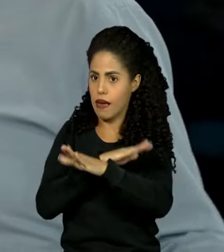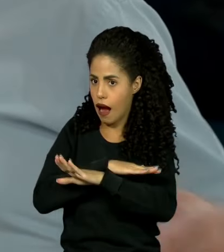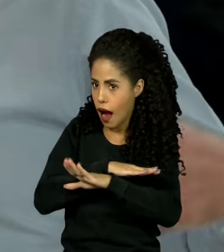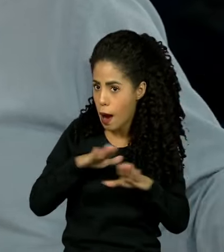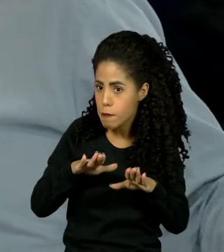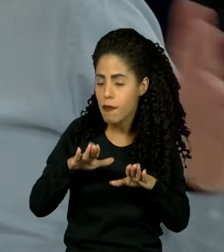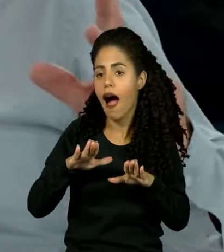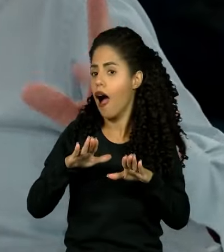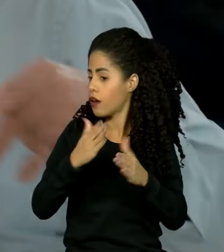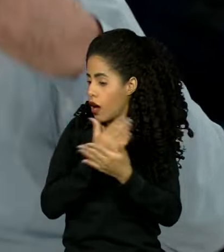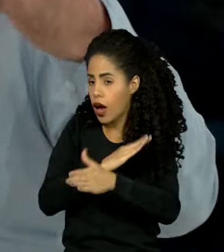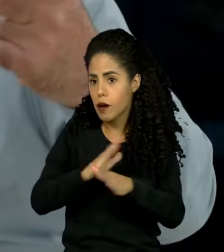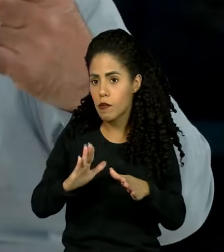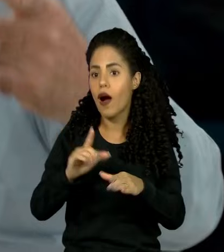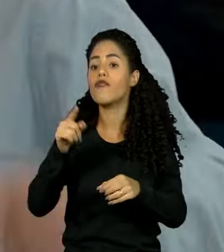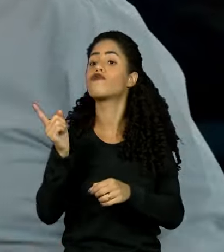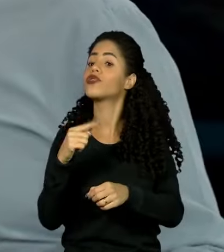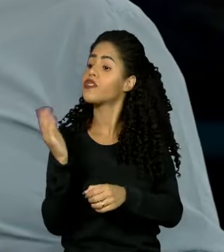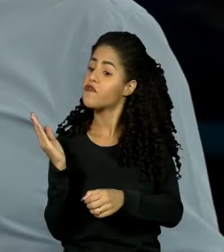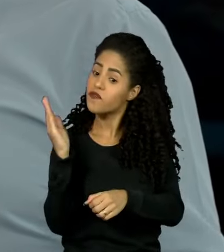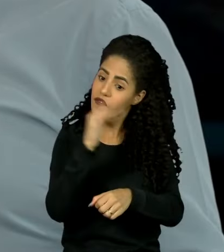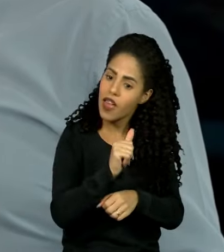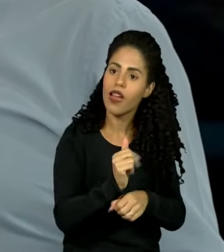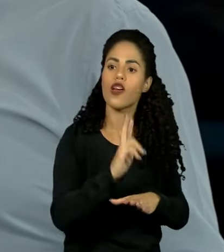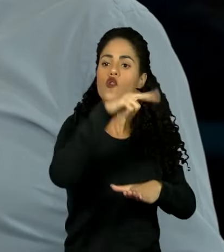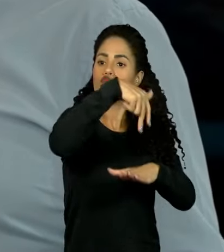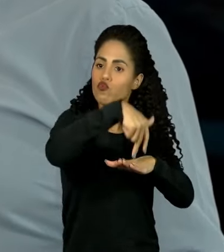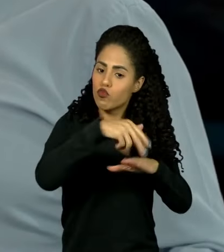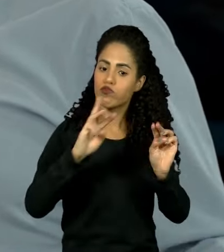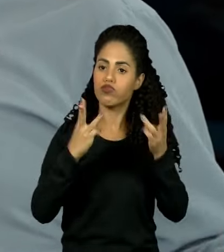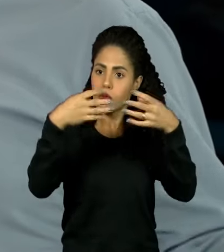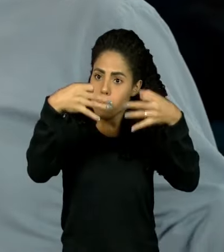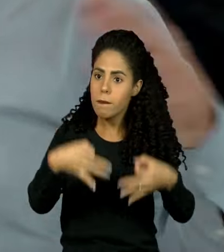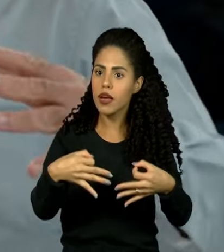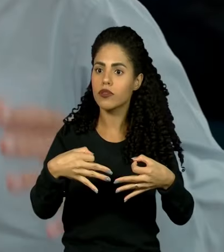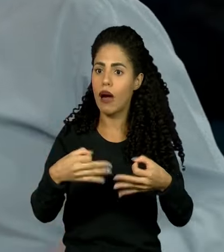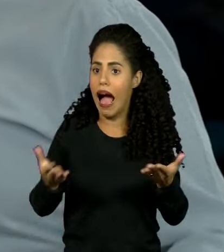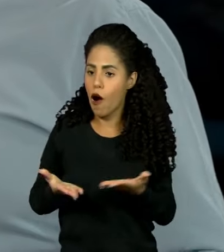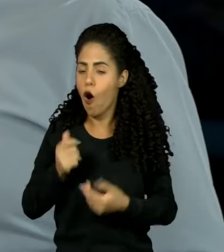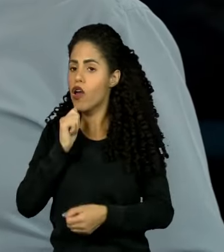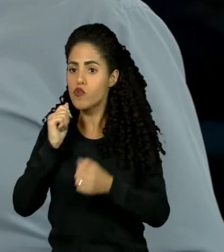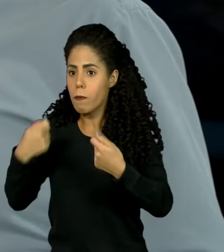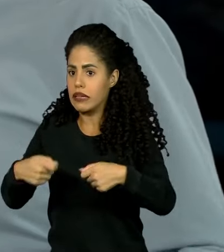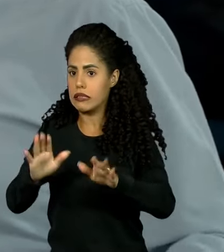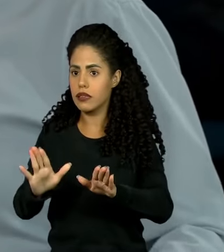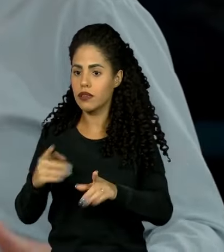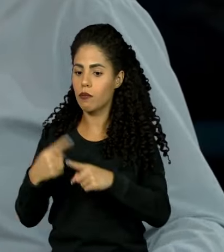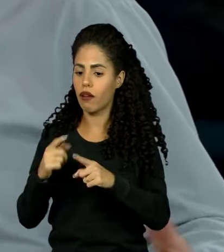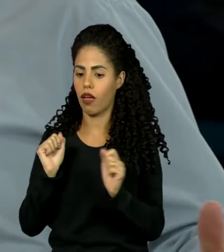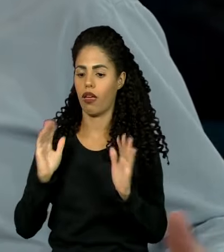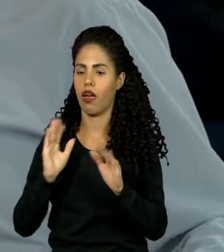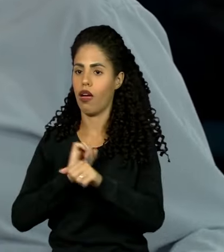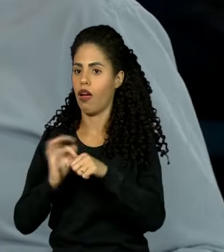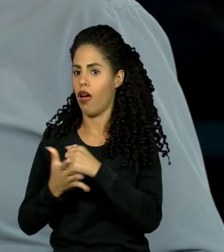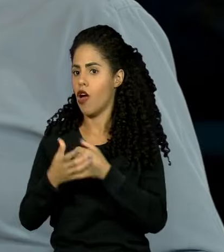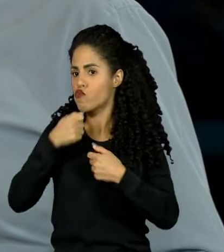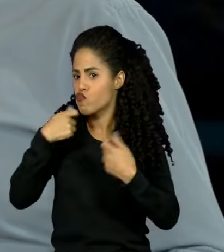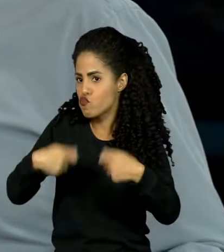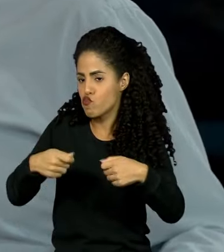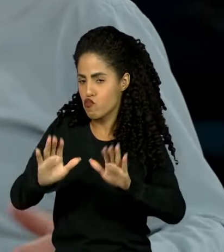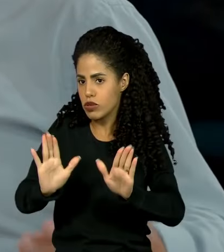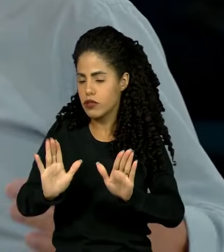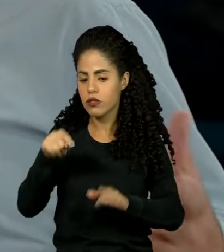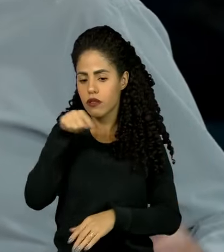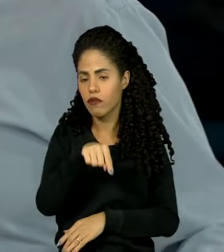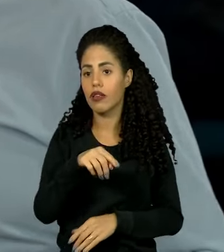voltar voltar não ir embora passar e você se apresenta e cumpre a sua agenda